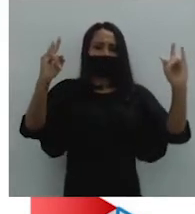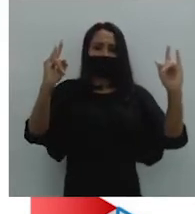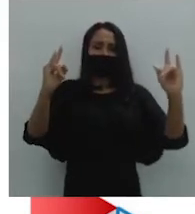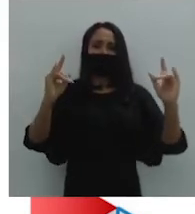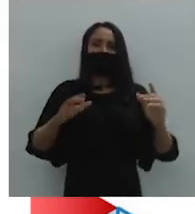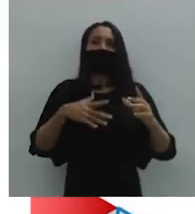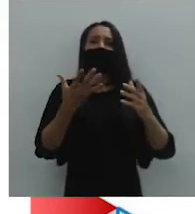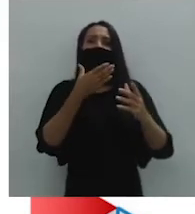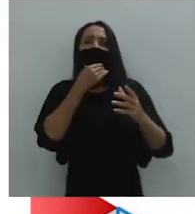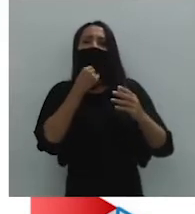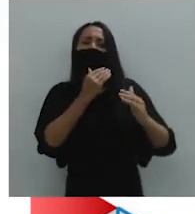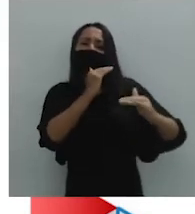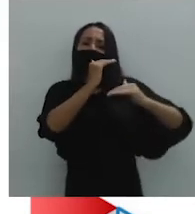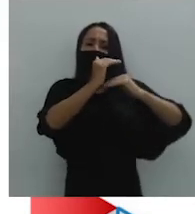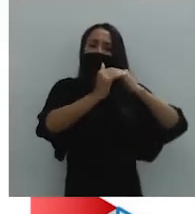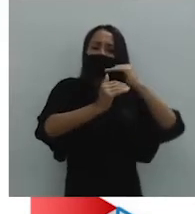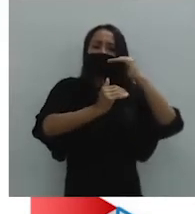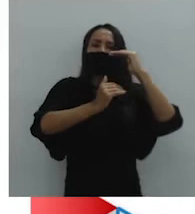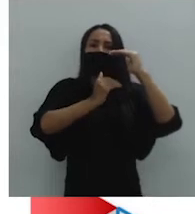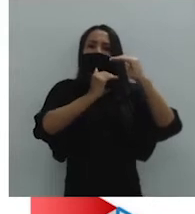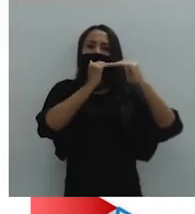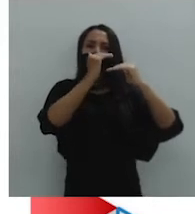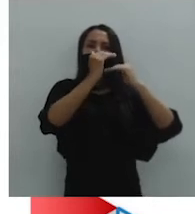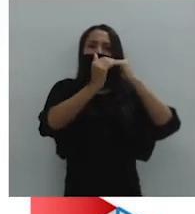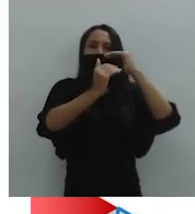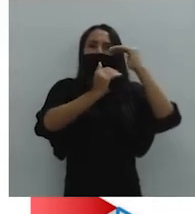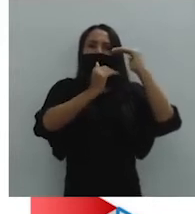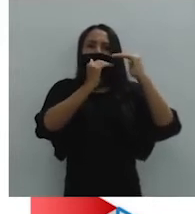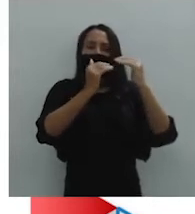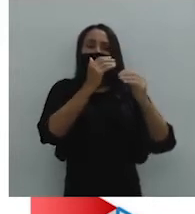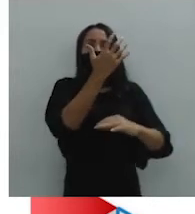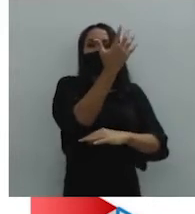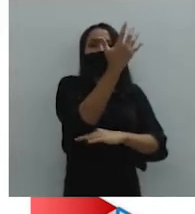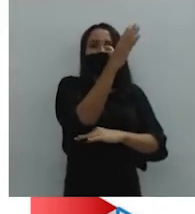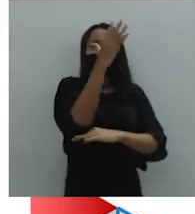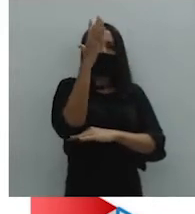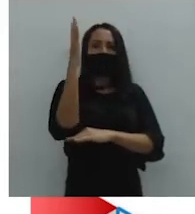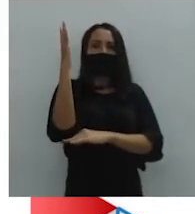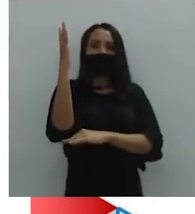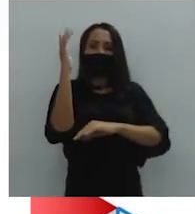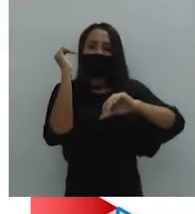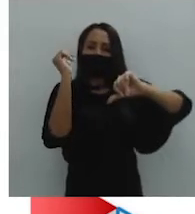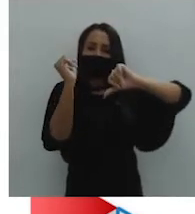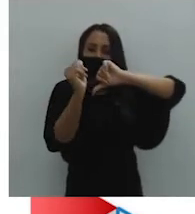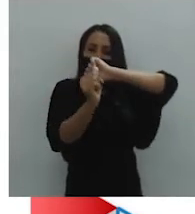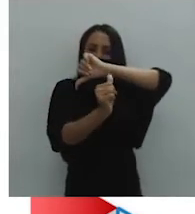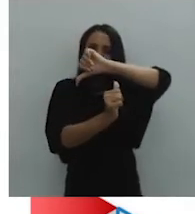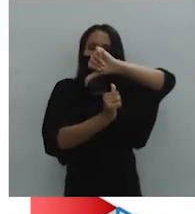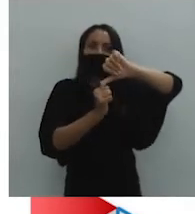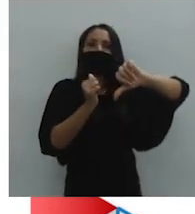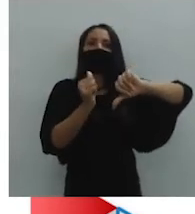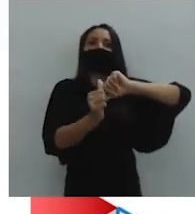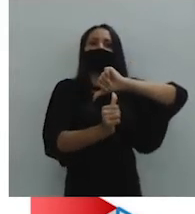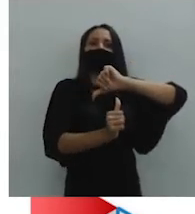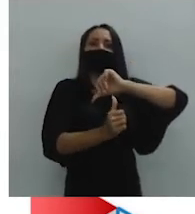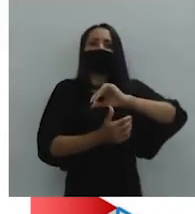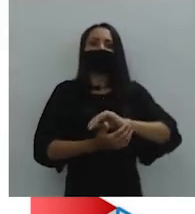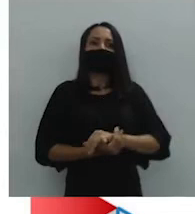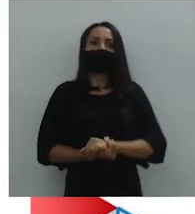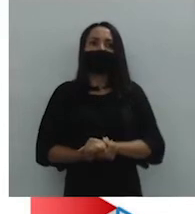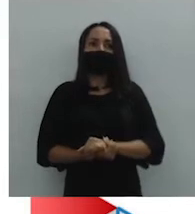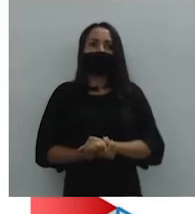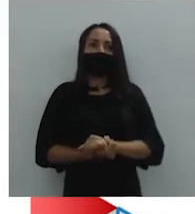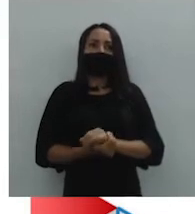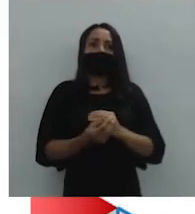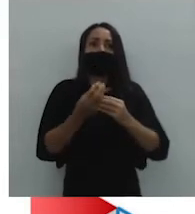se desenvolvendo, né? E com isso a paisagem ela foi se transformando junto. Como